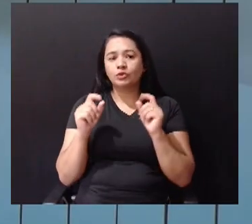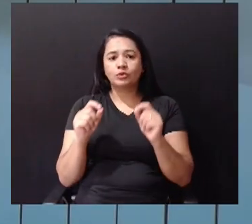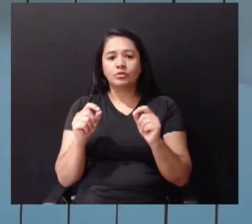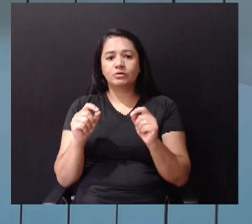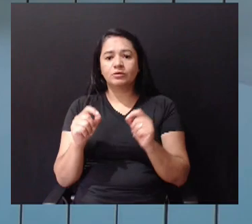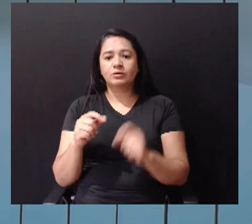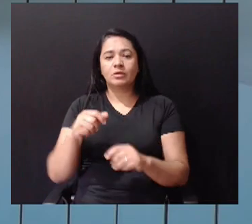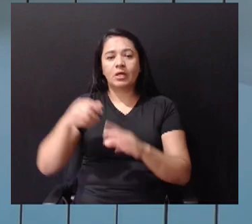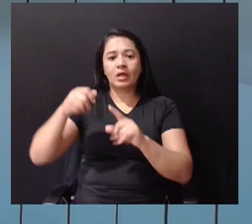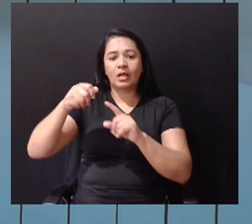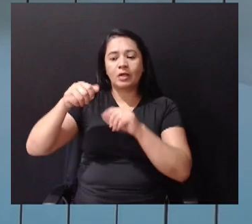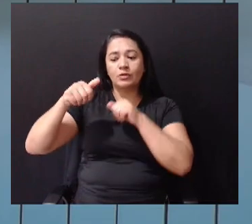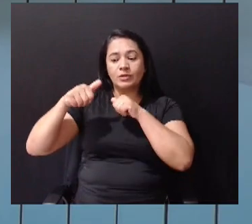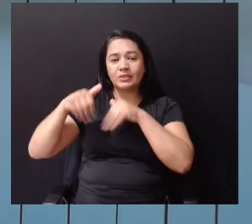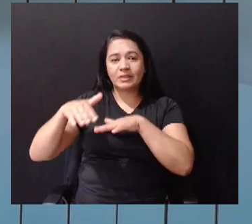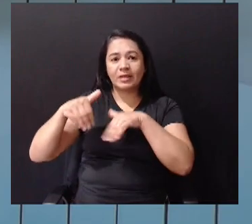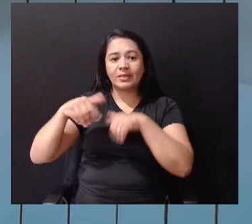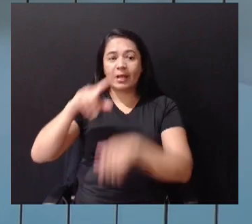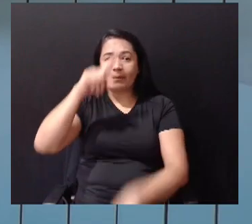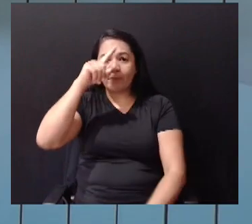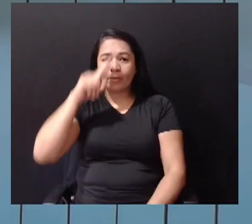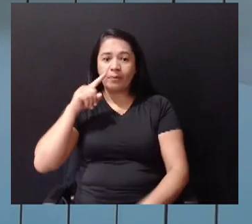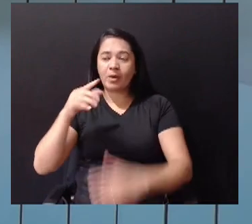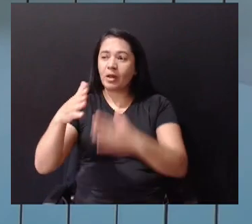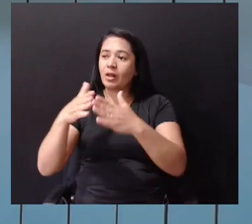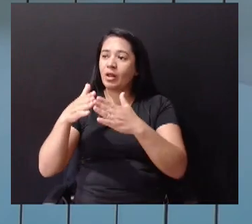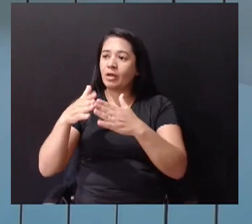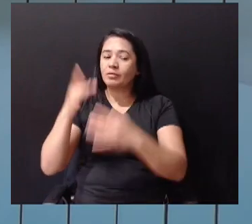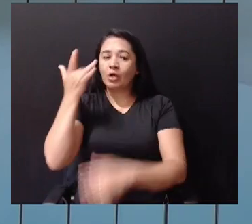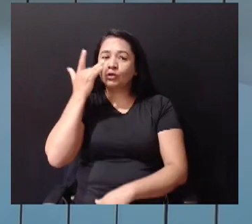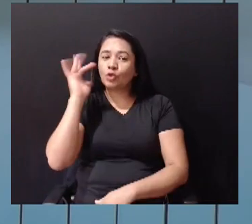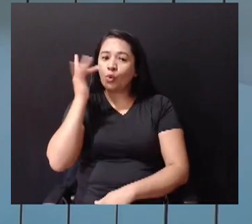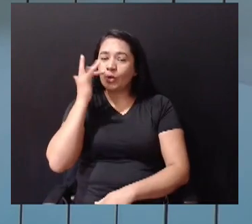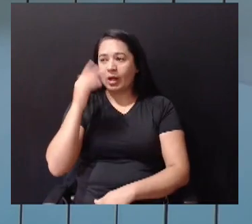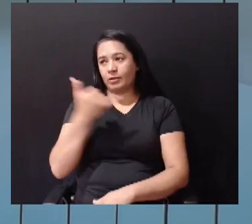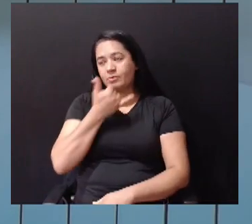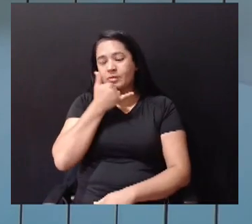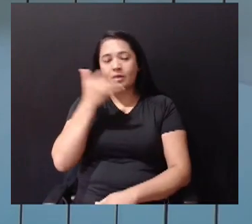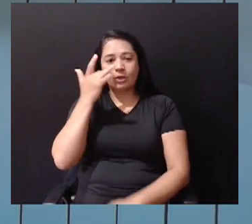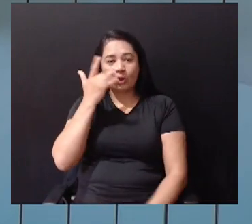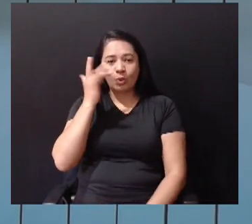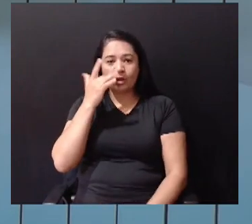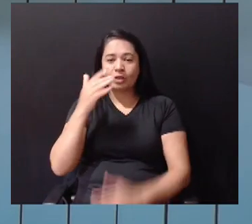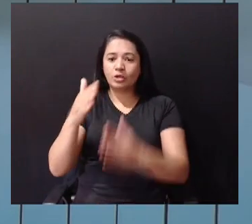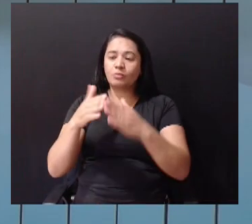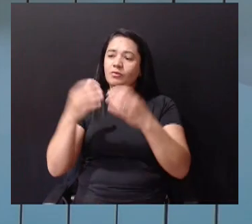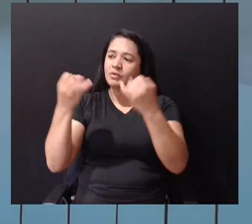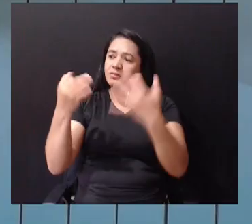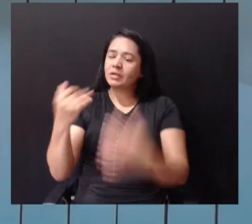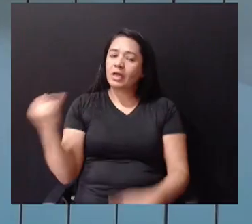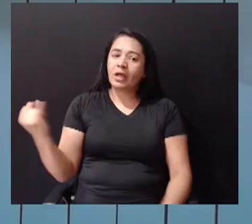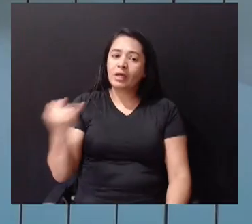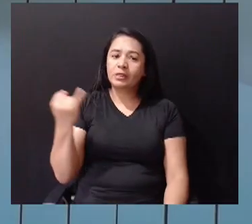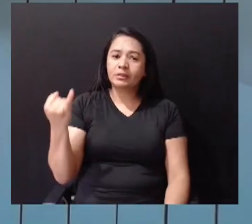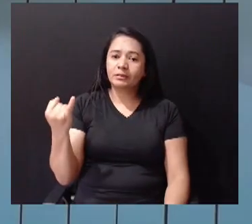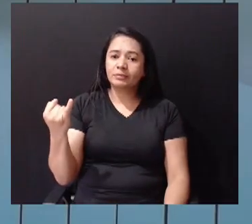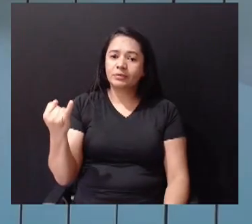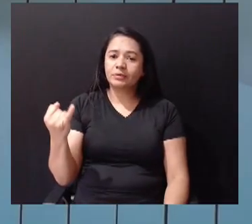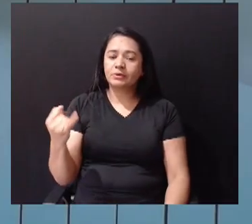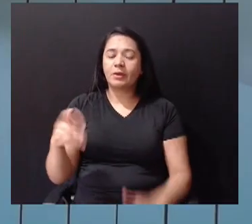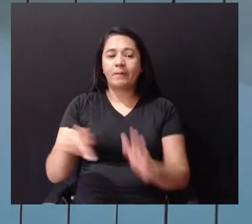Eu gostaria que o senhor falasse, Setembro Dourado, perdão. Eu gostaria que o senhor falasse a importância, né, dessa campanha,